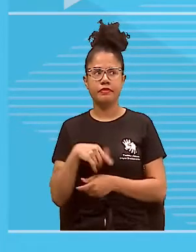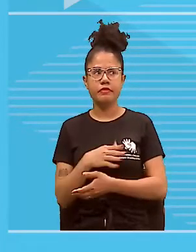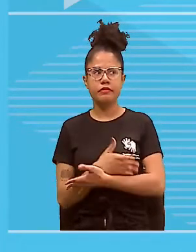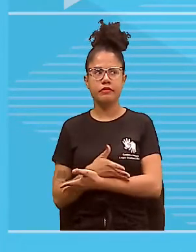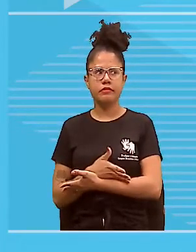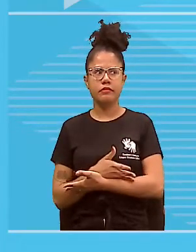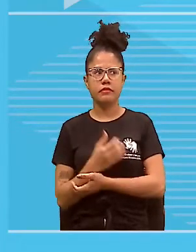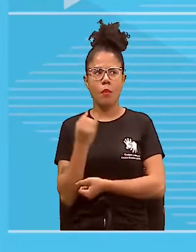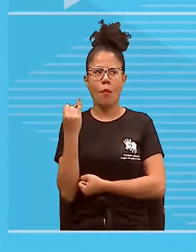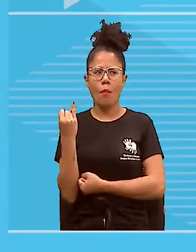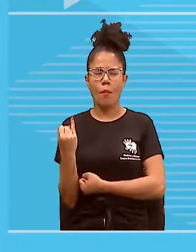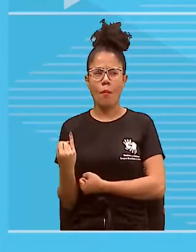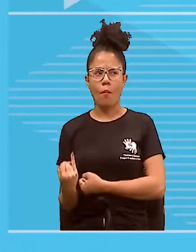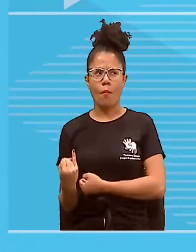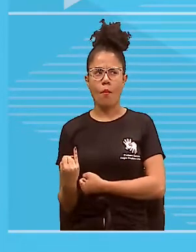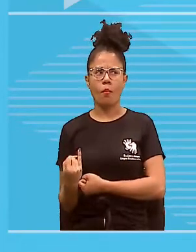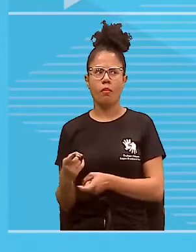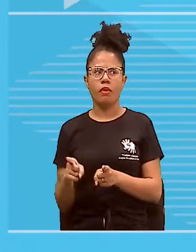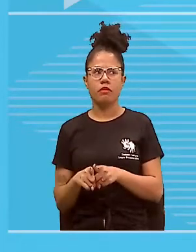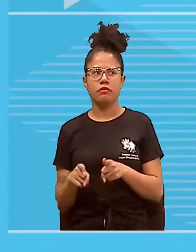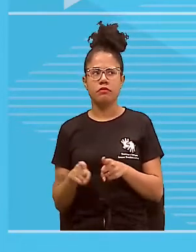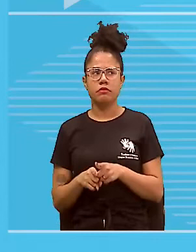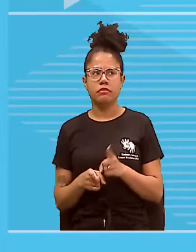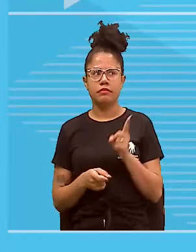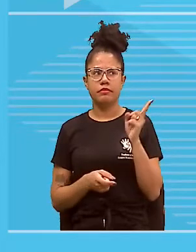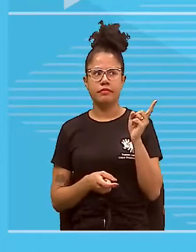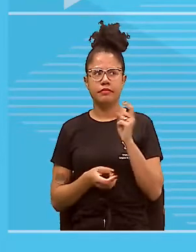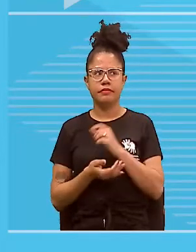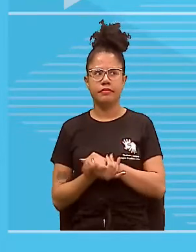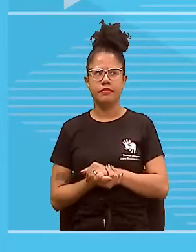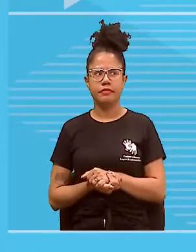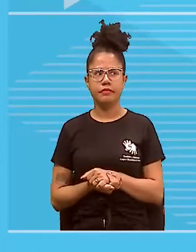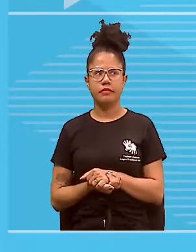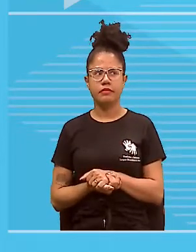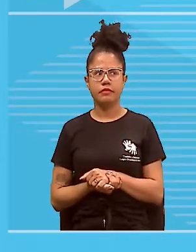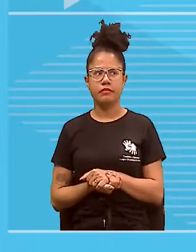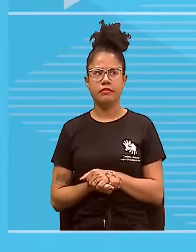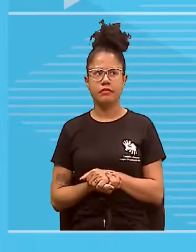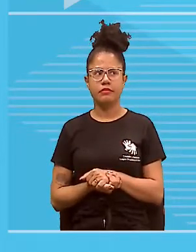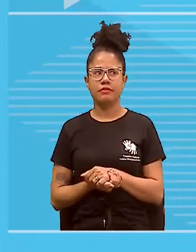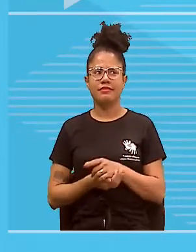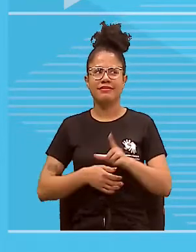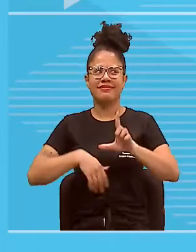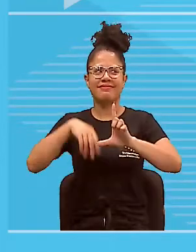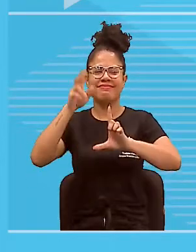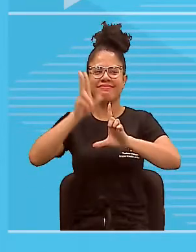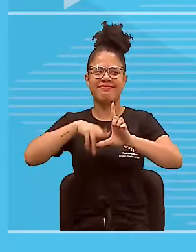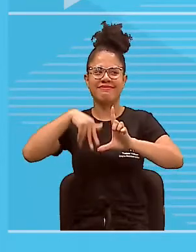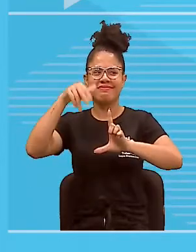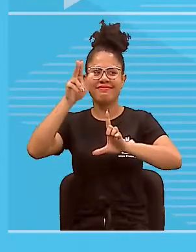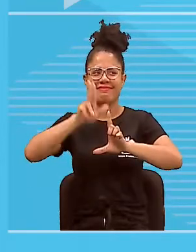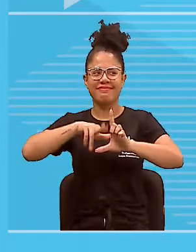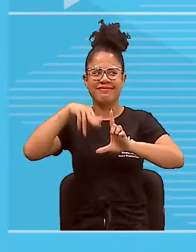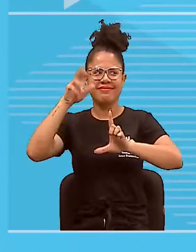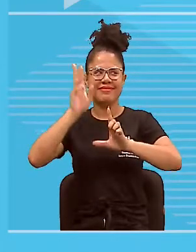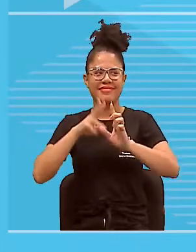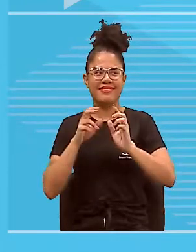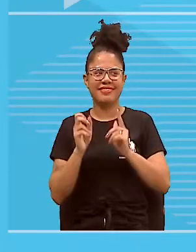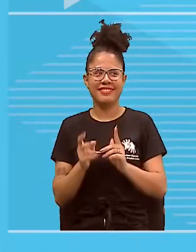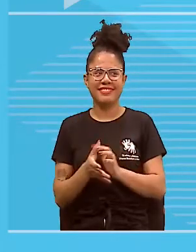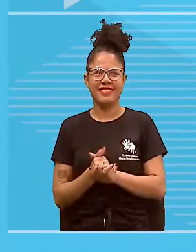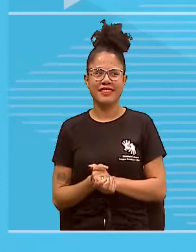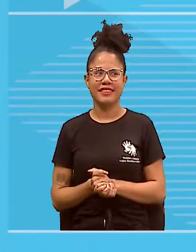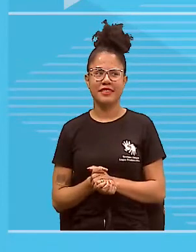né você vê o semblante de Sofrimento nessa tela vamos dizer realista neo-realismo aí do meu amigo